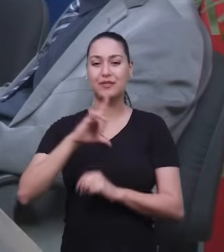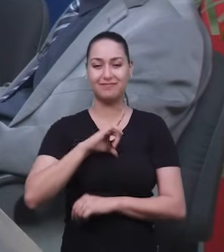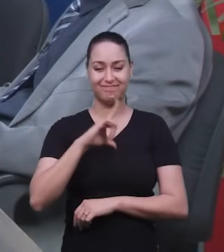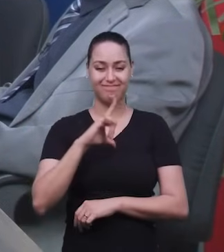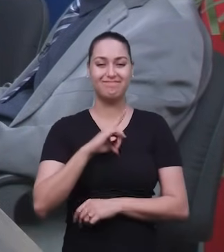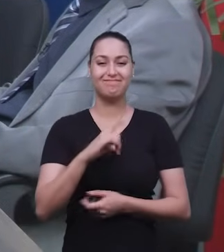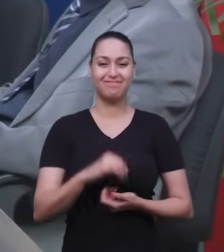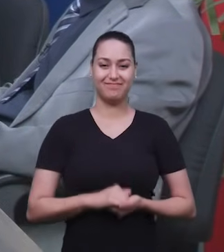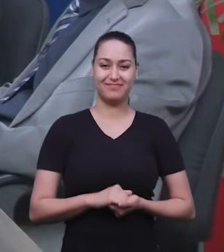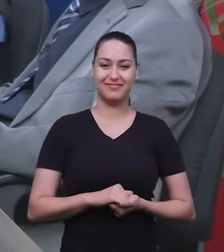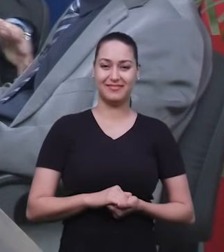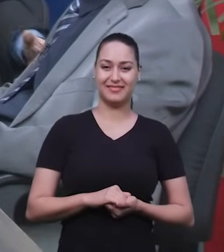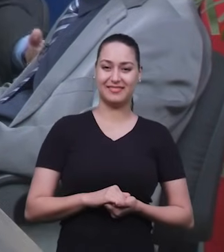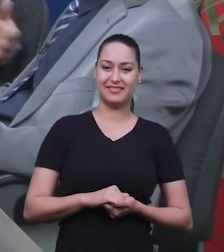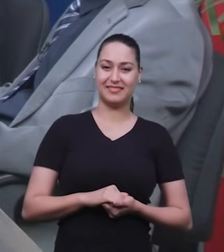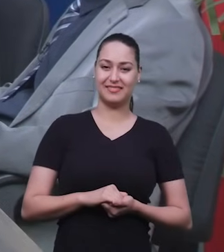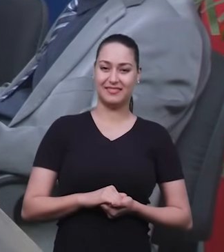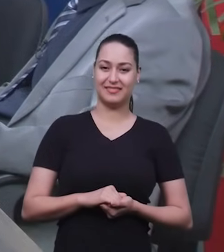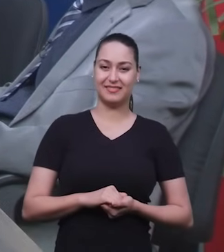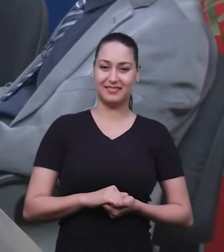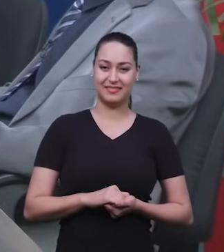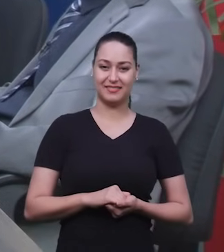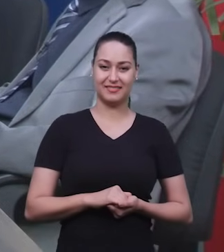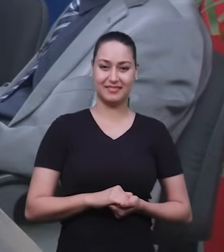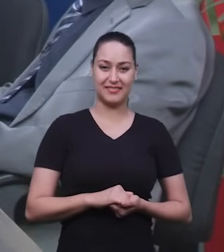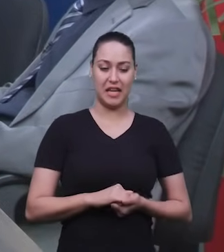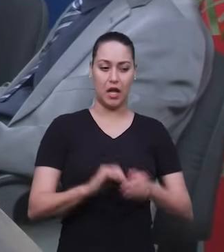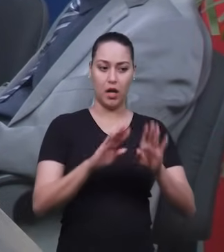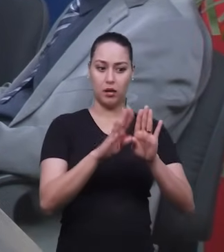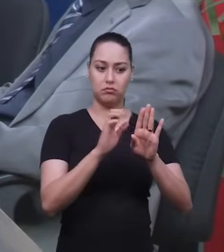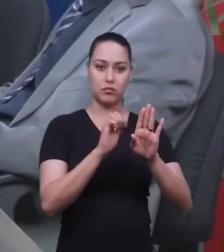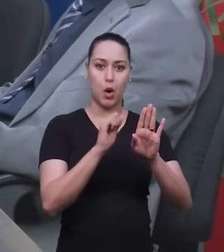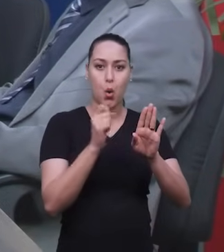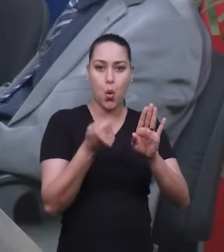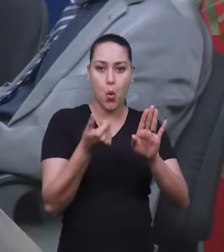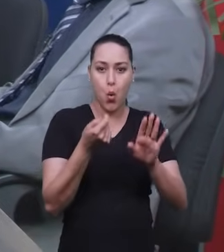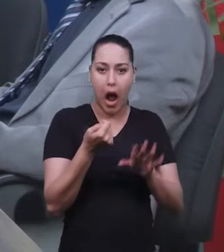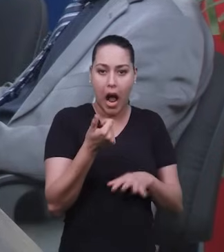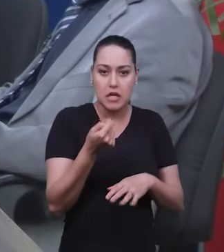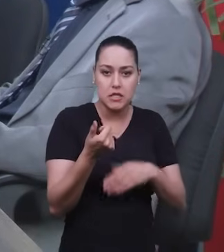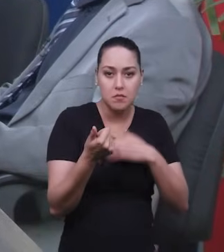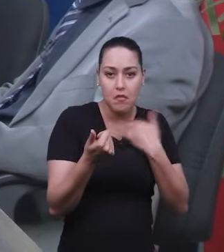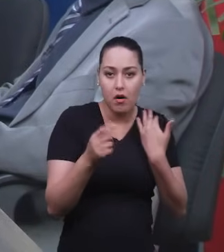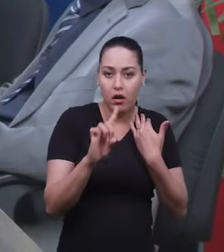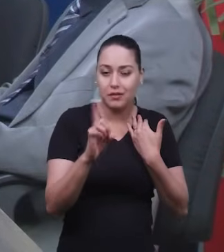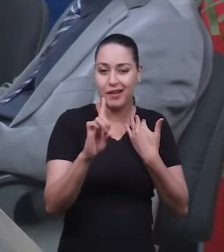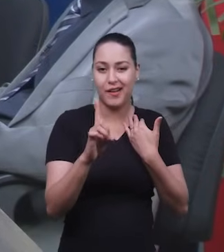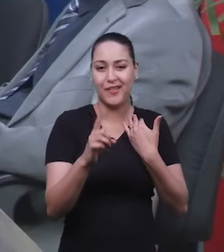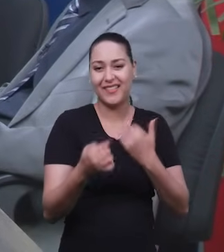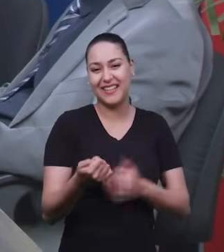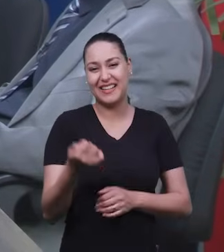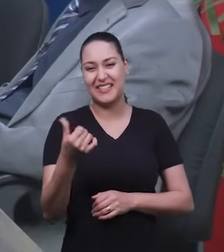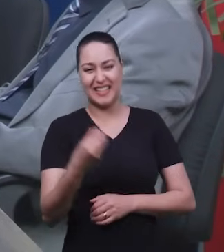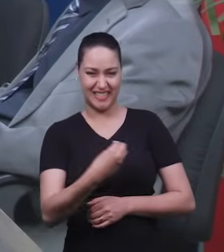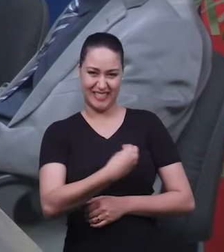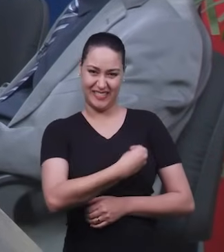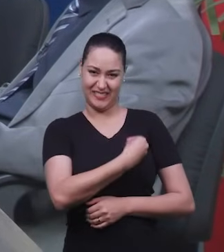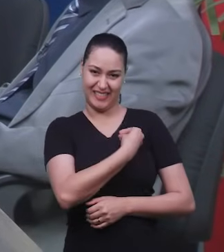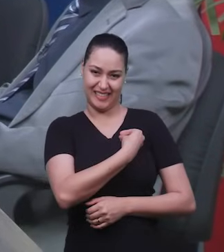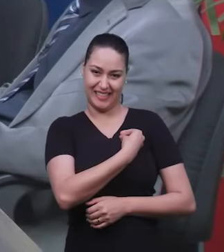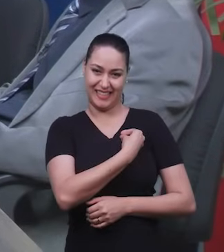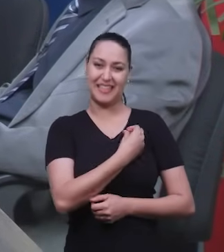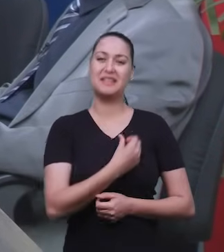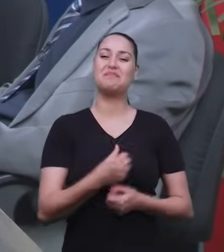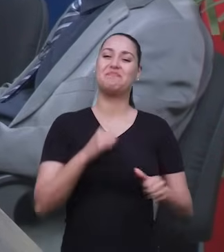né? Então não está à porta da morte, mas à porta da vida, né? A porta da palavra, vida, né, pastor? Então,